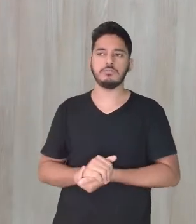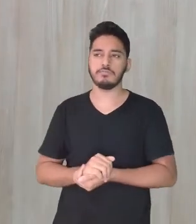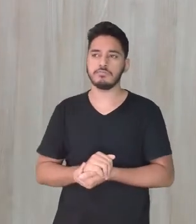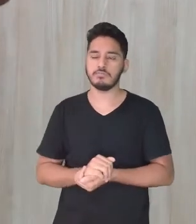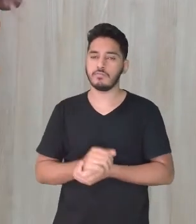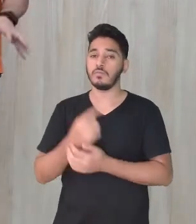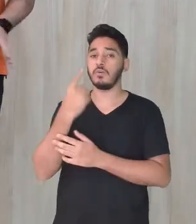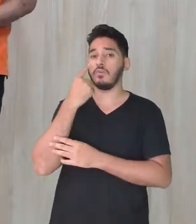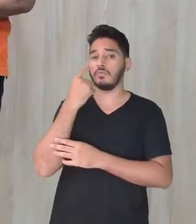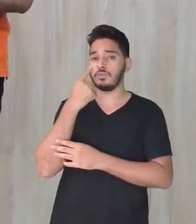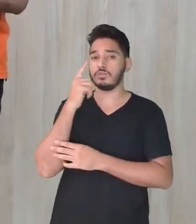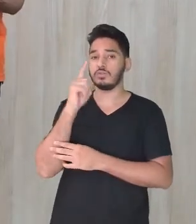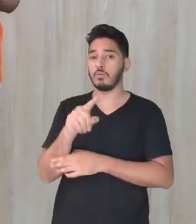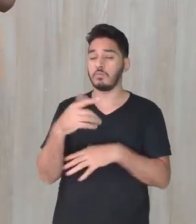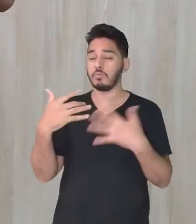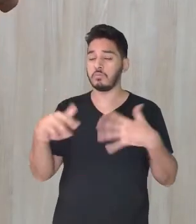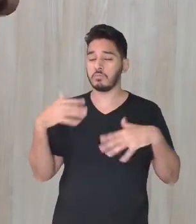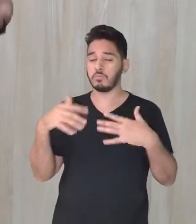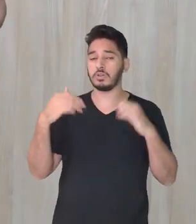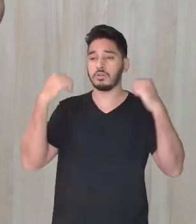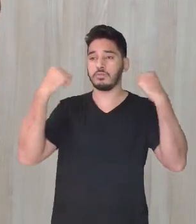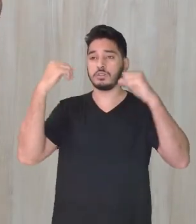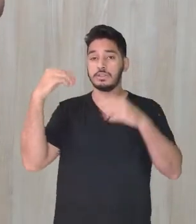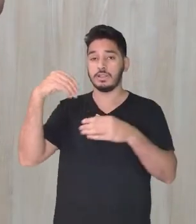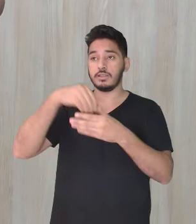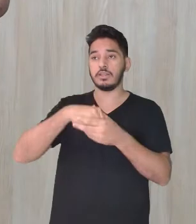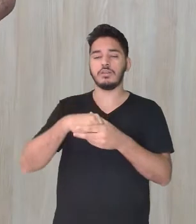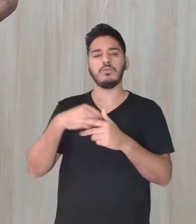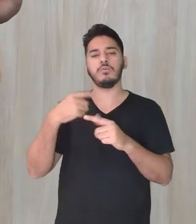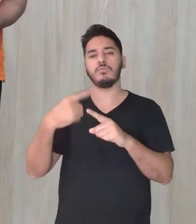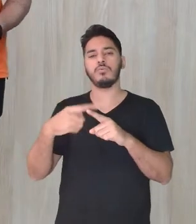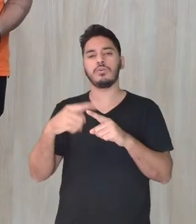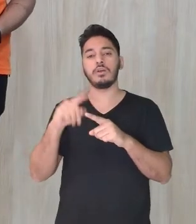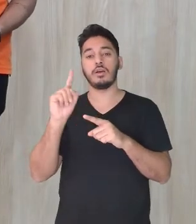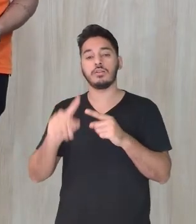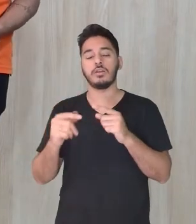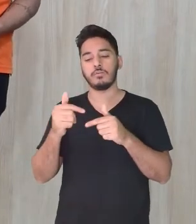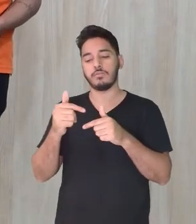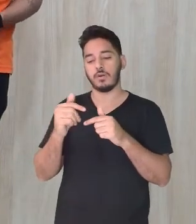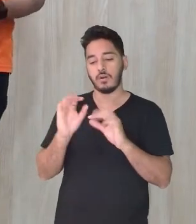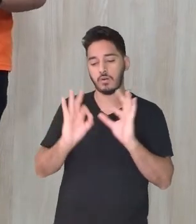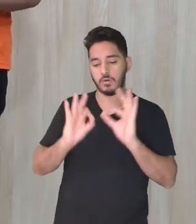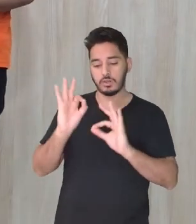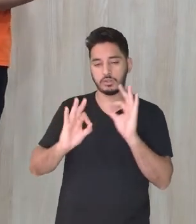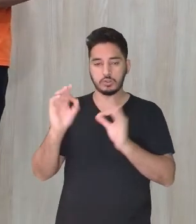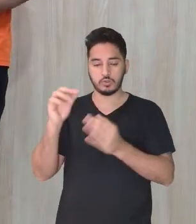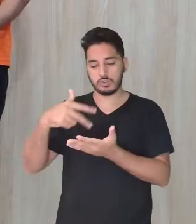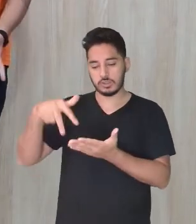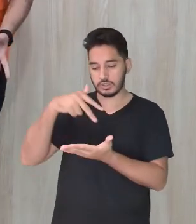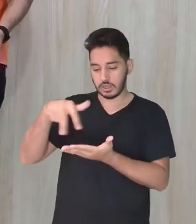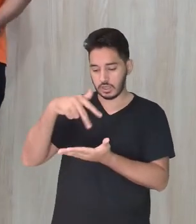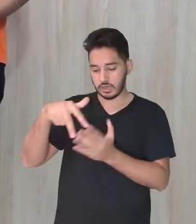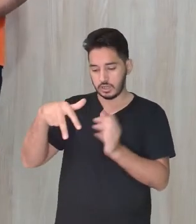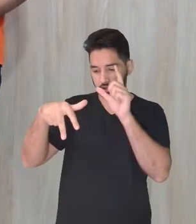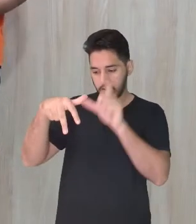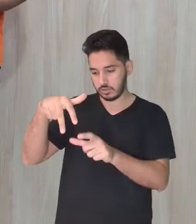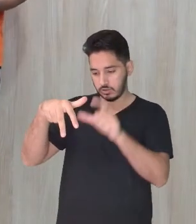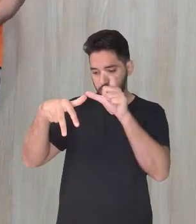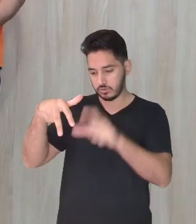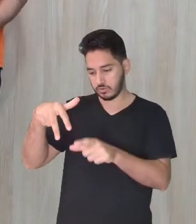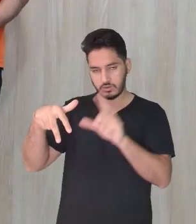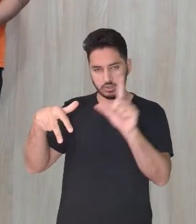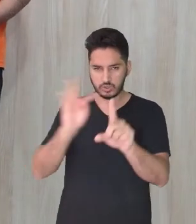Então vejam o quanto a educação física está aí dentro. Porque a preparação de um bailarino, ou de um dançarino ou dançarina, não é